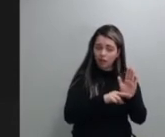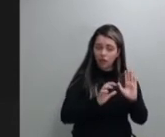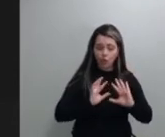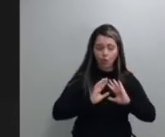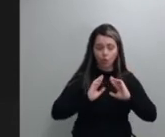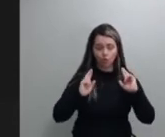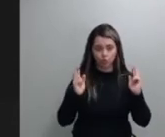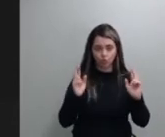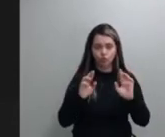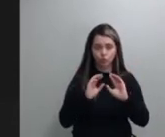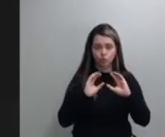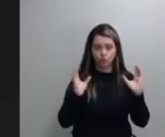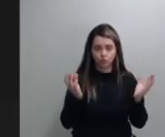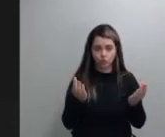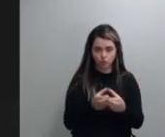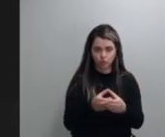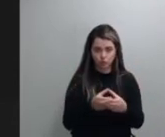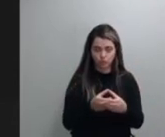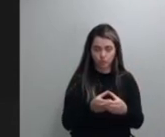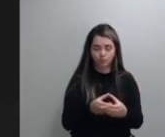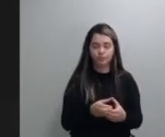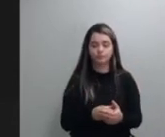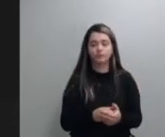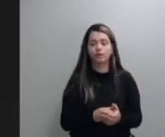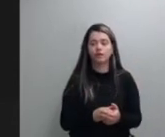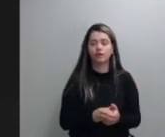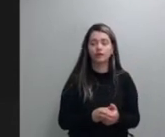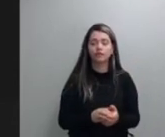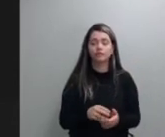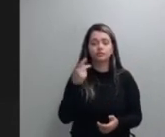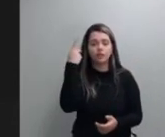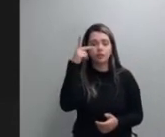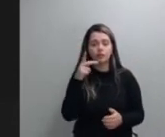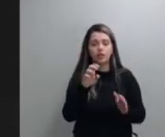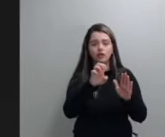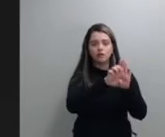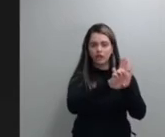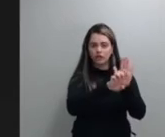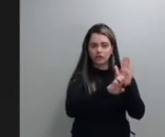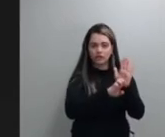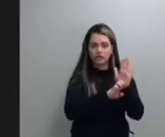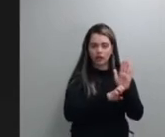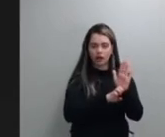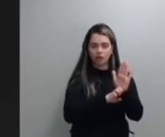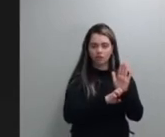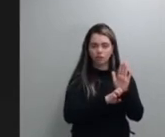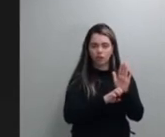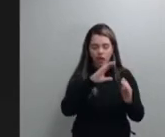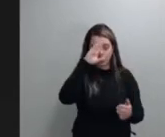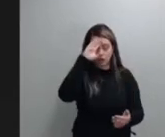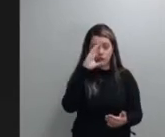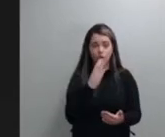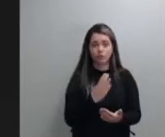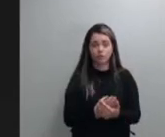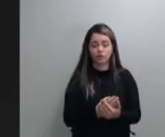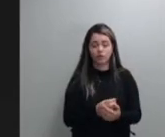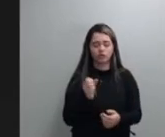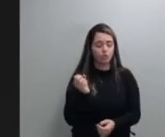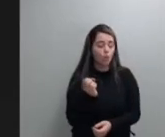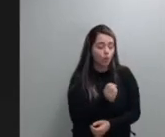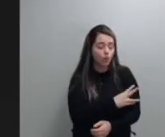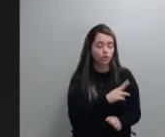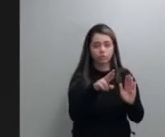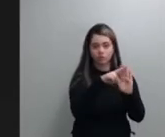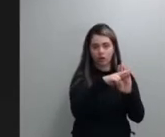além de violar o princípio da vinculação ao edital e do postulado da confiança, a nova regra, embora estabelecida antes da